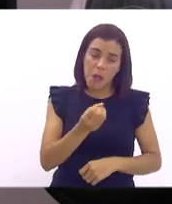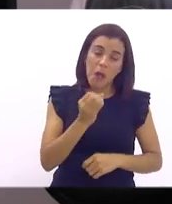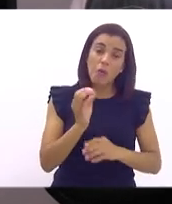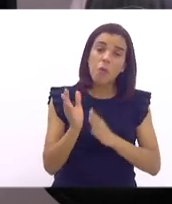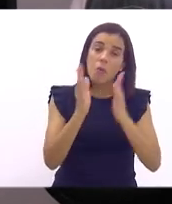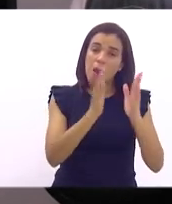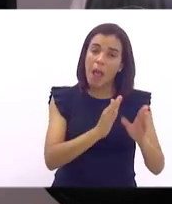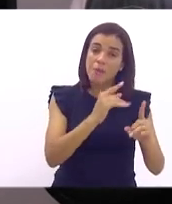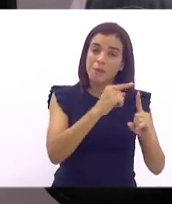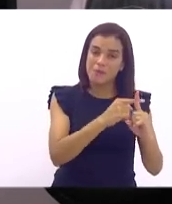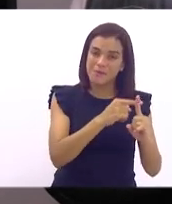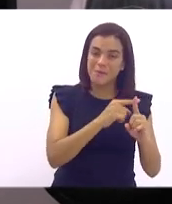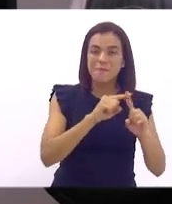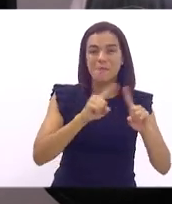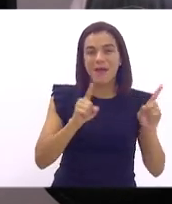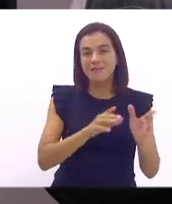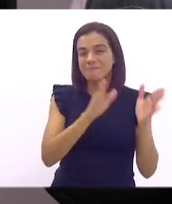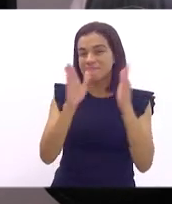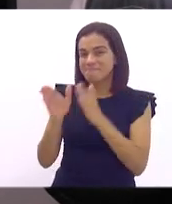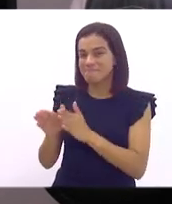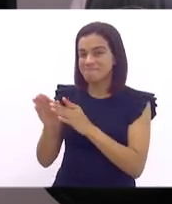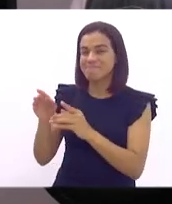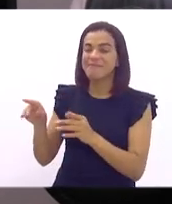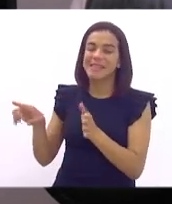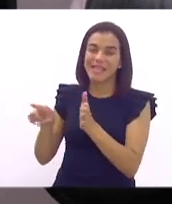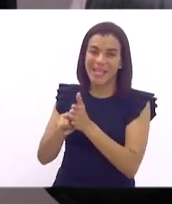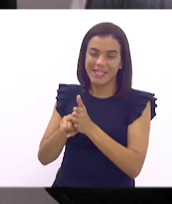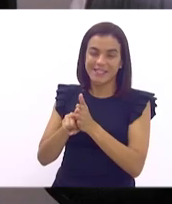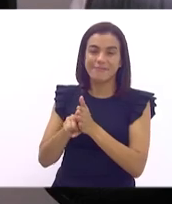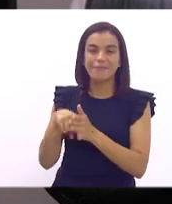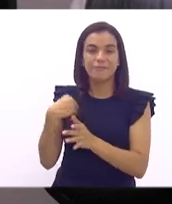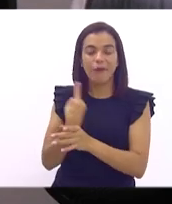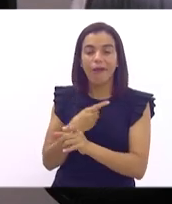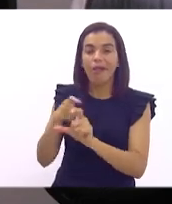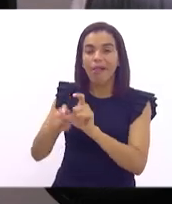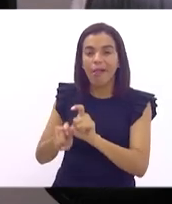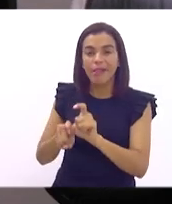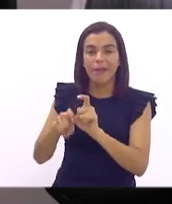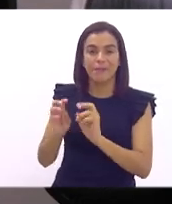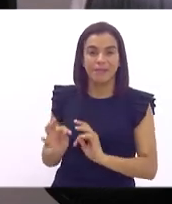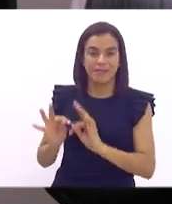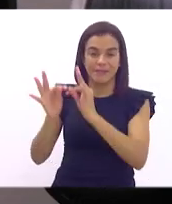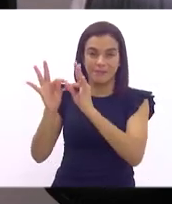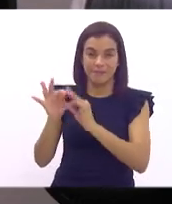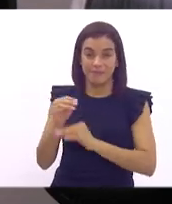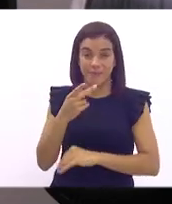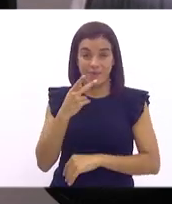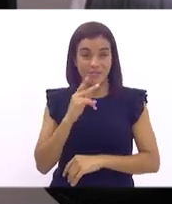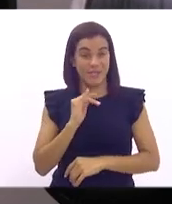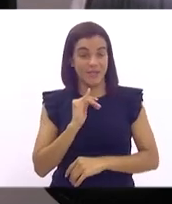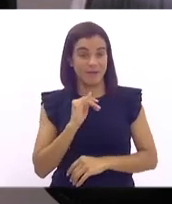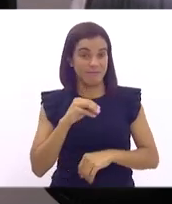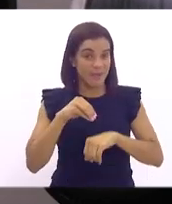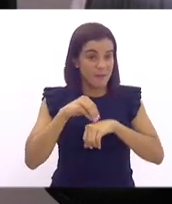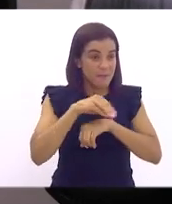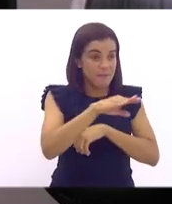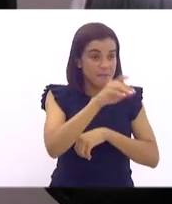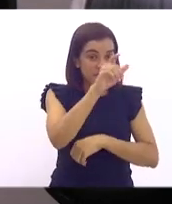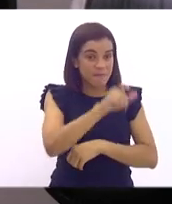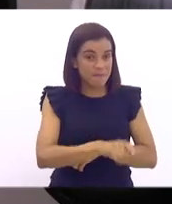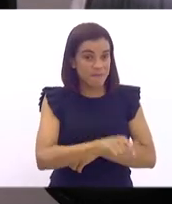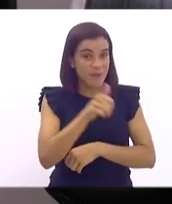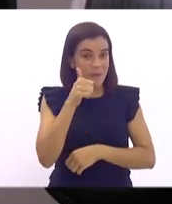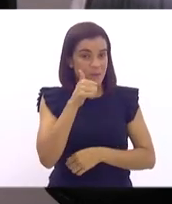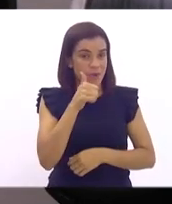né, mas também nos tornamos reféns. E aí, quando você fala para uma mulher que